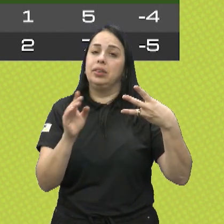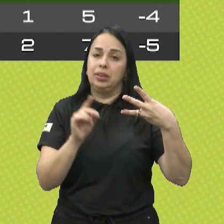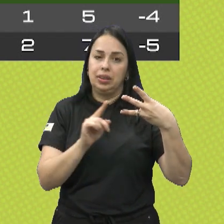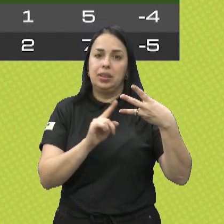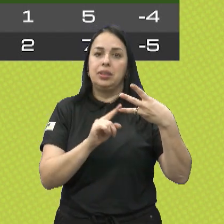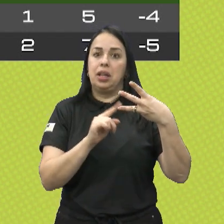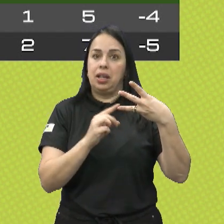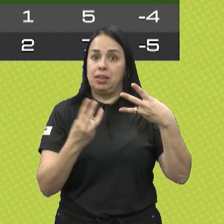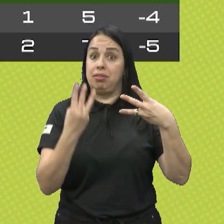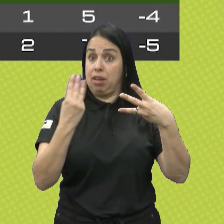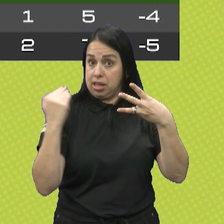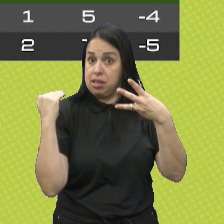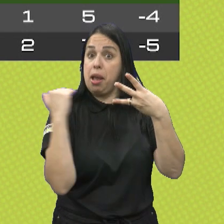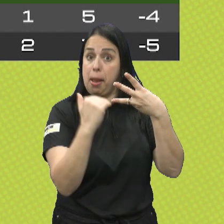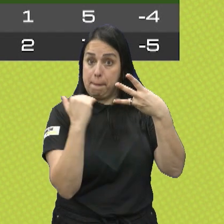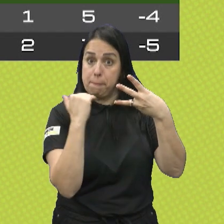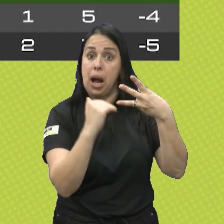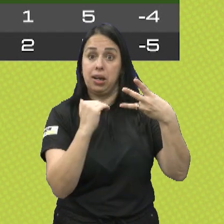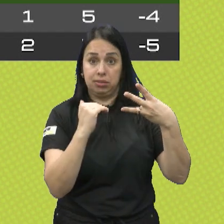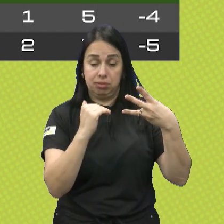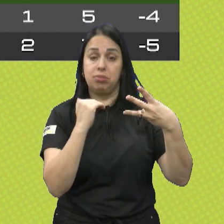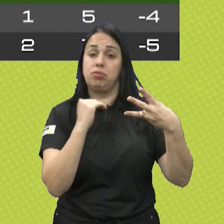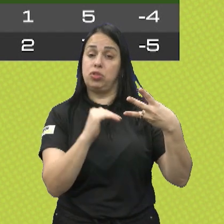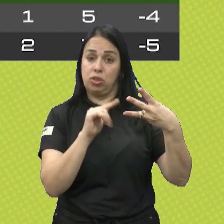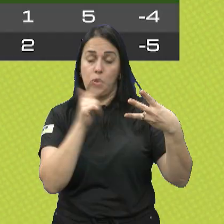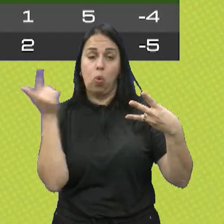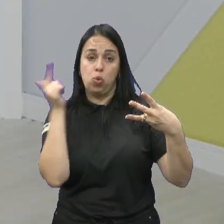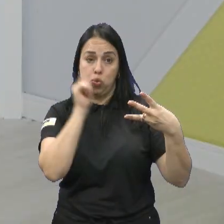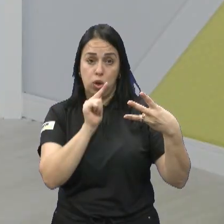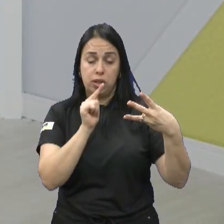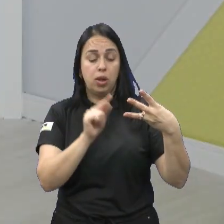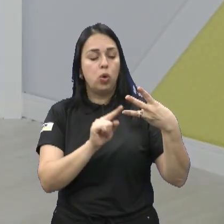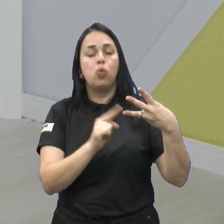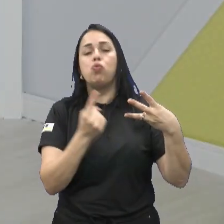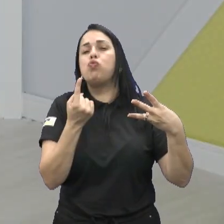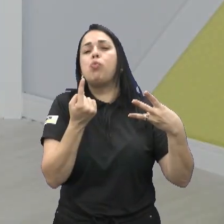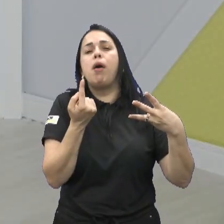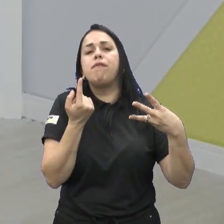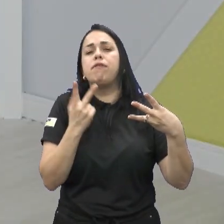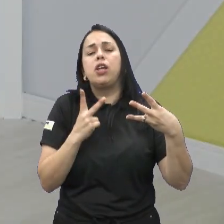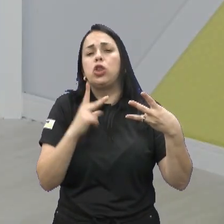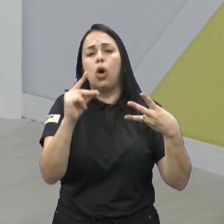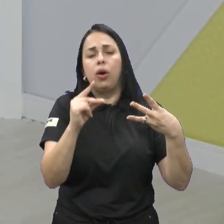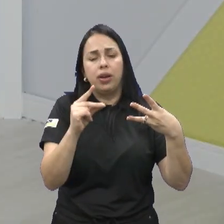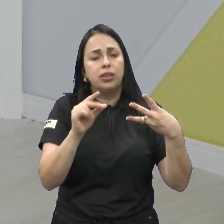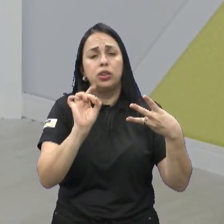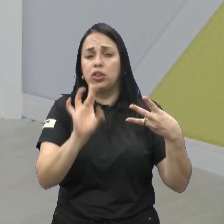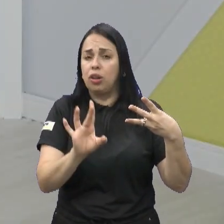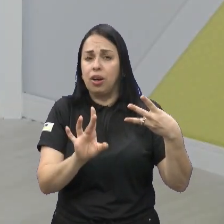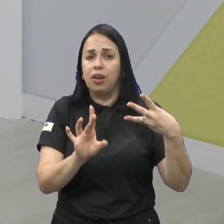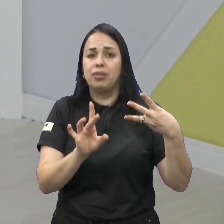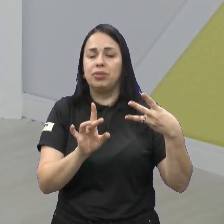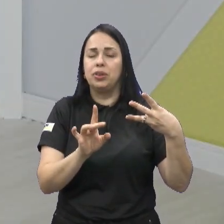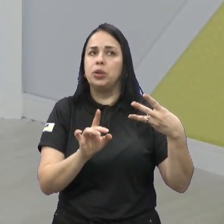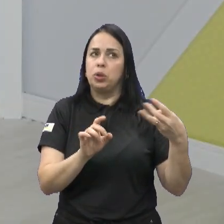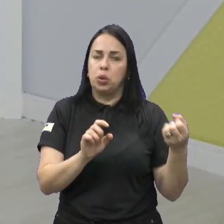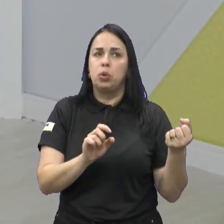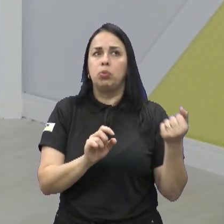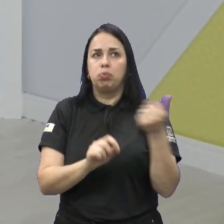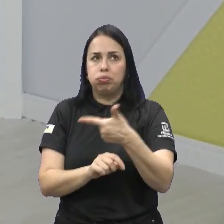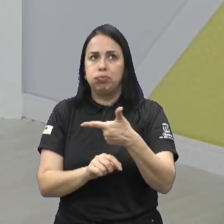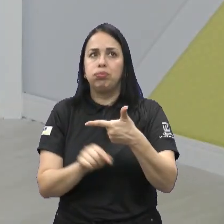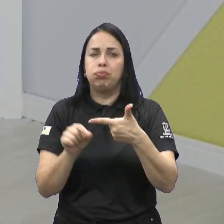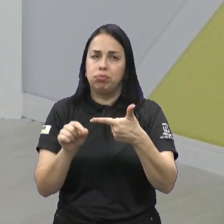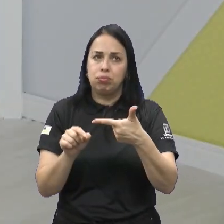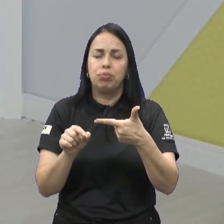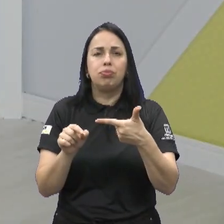empates, empatou bastante, né, nesses 5 primeiros jogos, apenas uma vitória, que foi na última rodada, justamente contra...